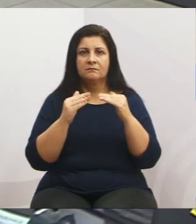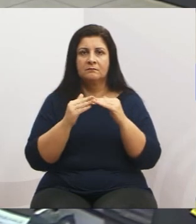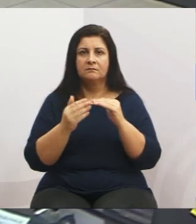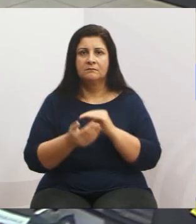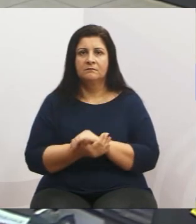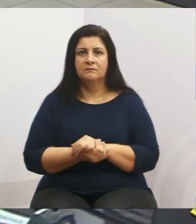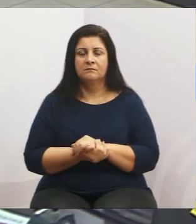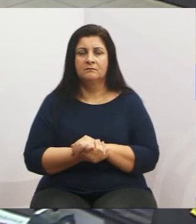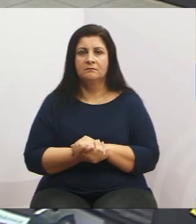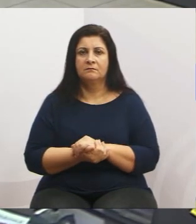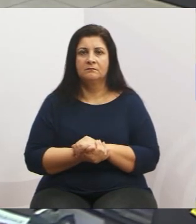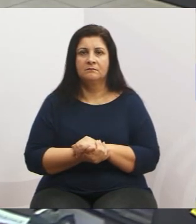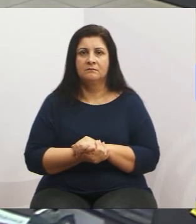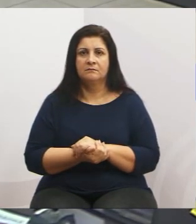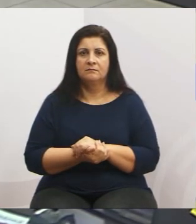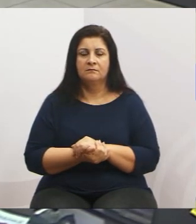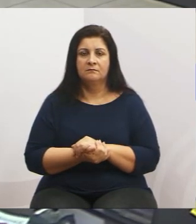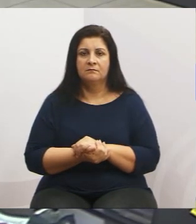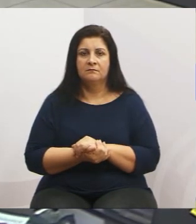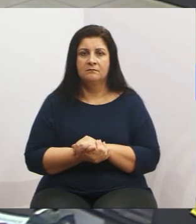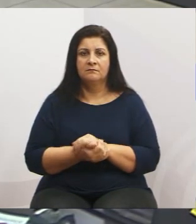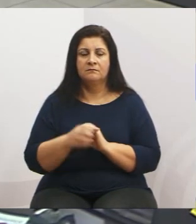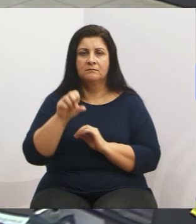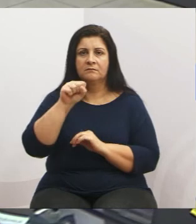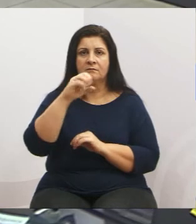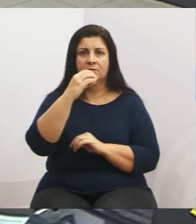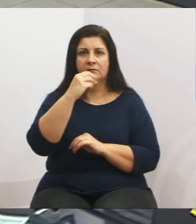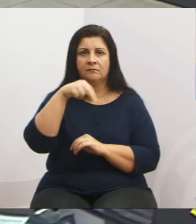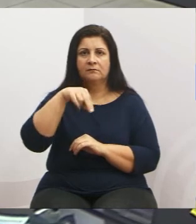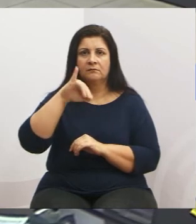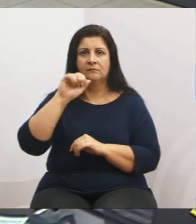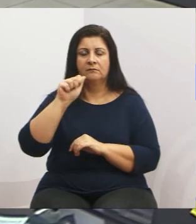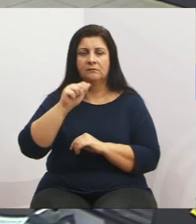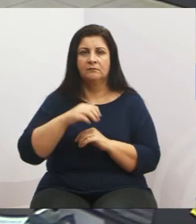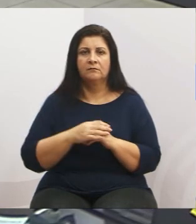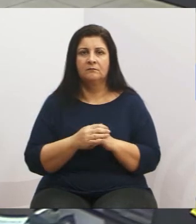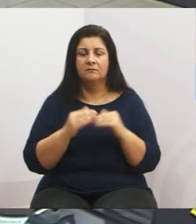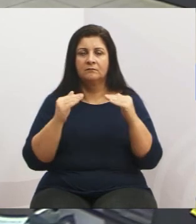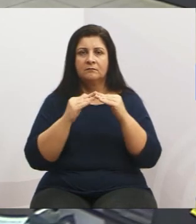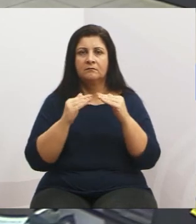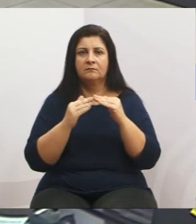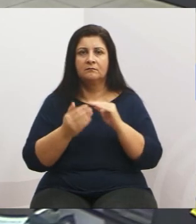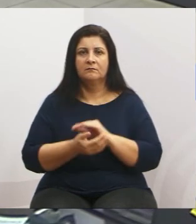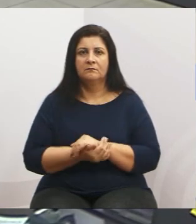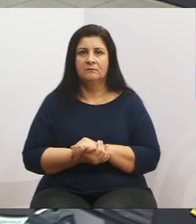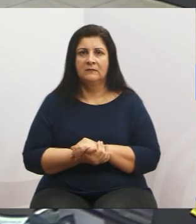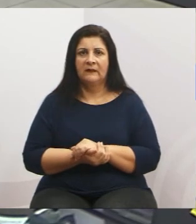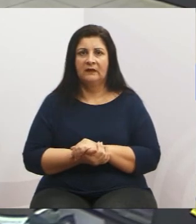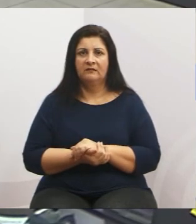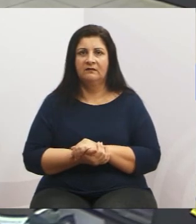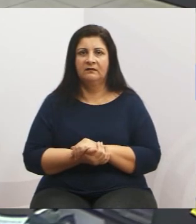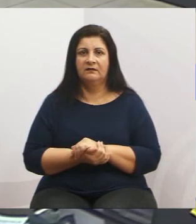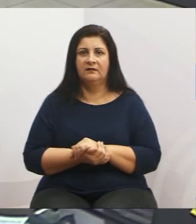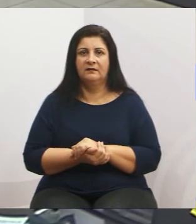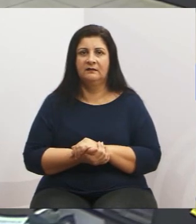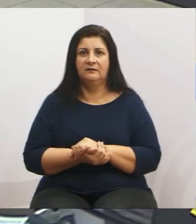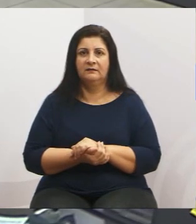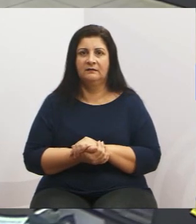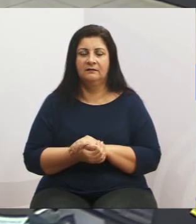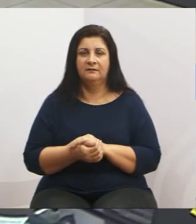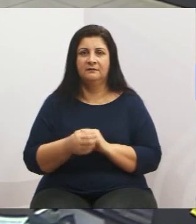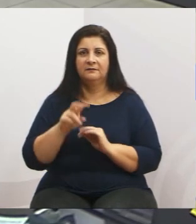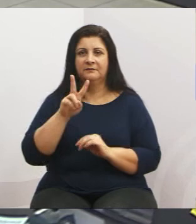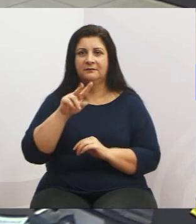Favorável. Como vota a vereadora Sônia Patas da Amizade? Favorável. Como vota o